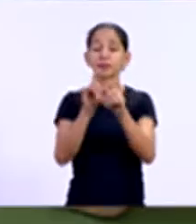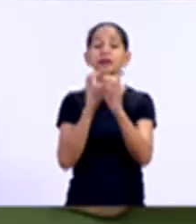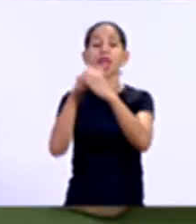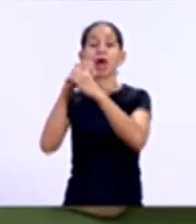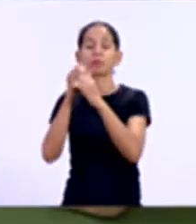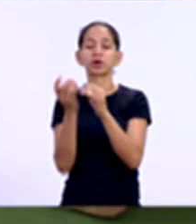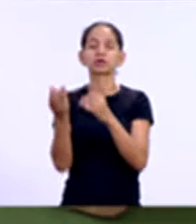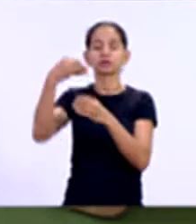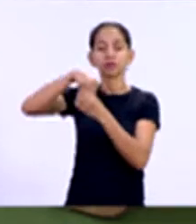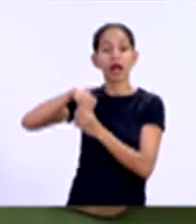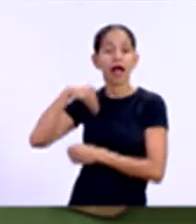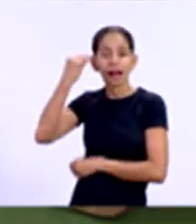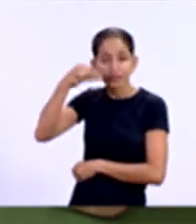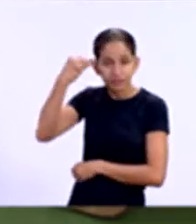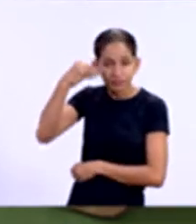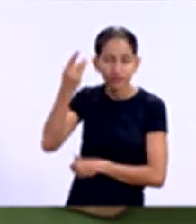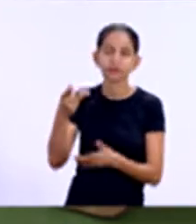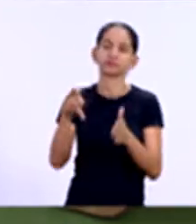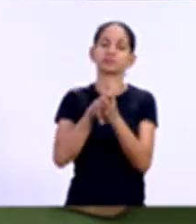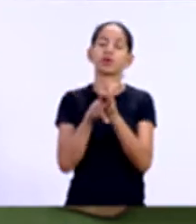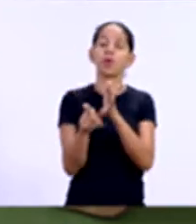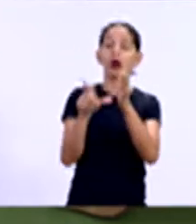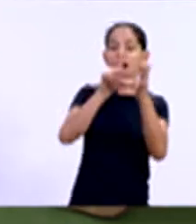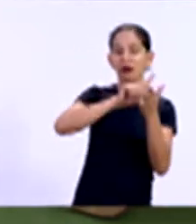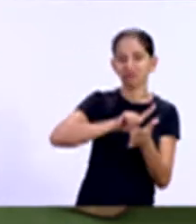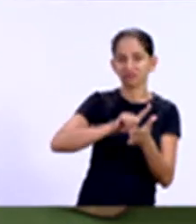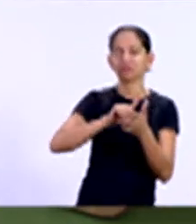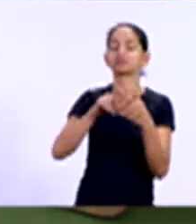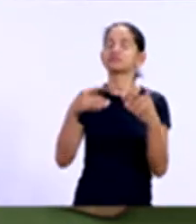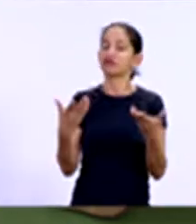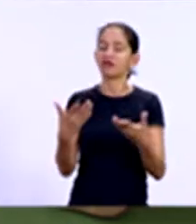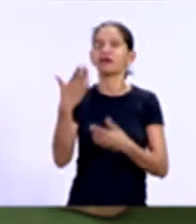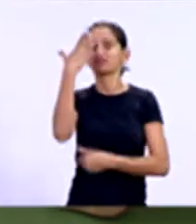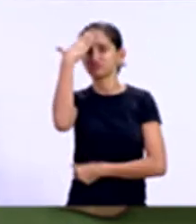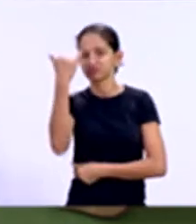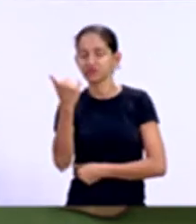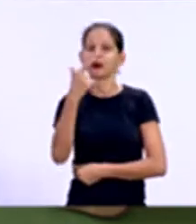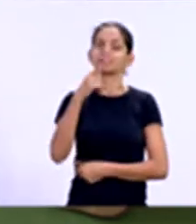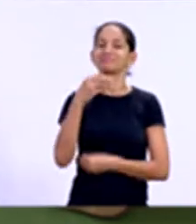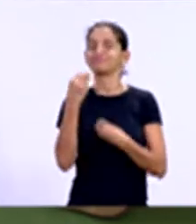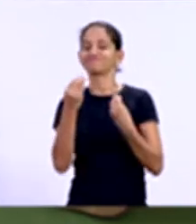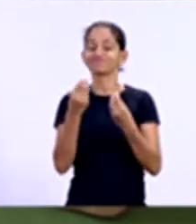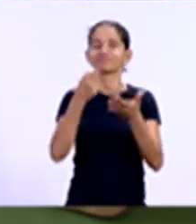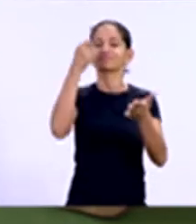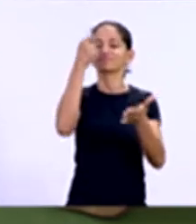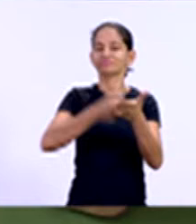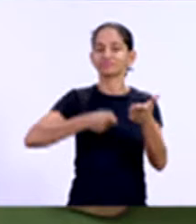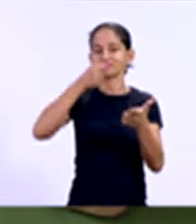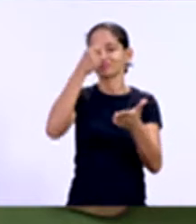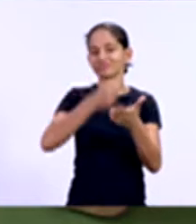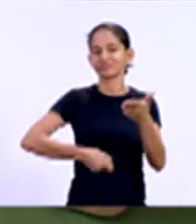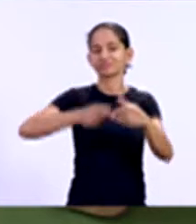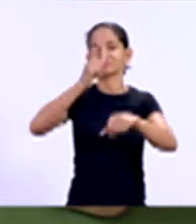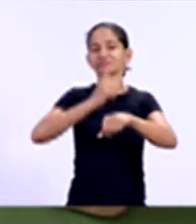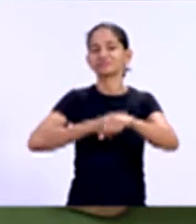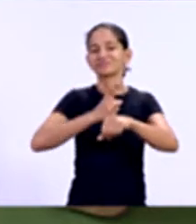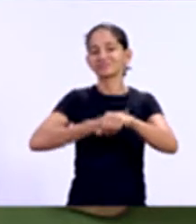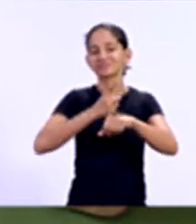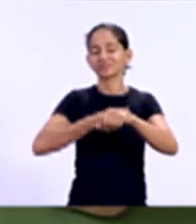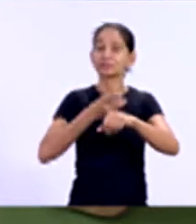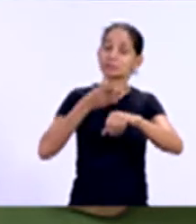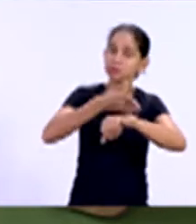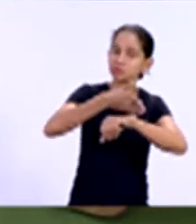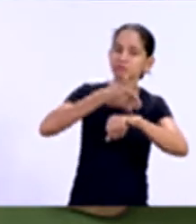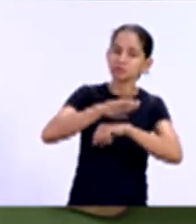também. Por quê? Porque se é na área da saúde, eu tenho uma carga horária que ela é obrigatória, então eu preciso dessa carga horária de estágio